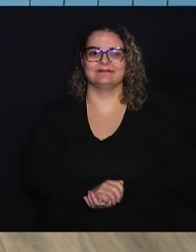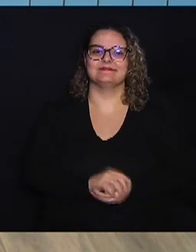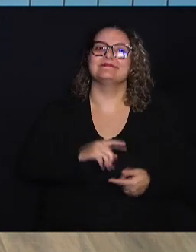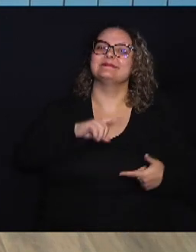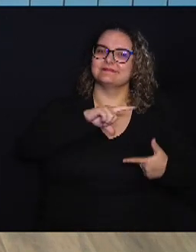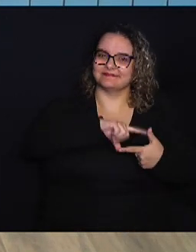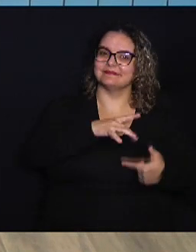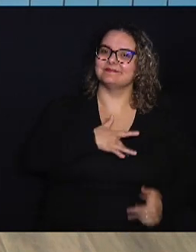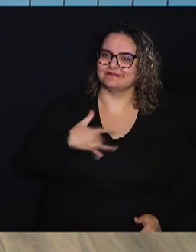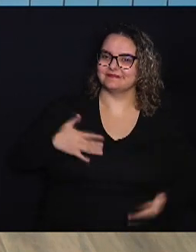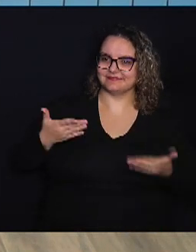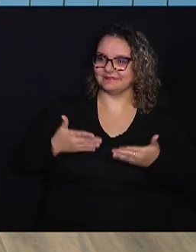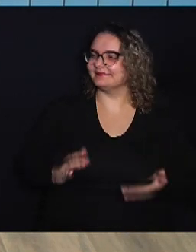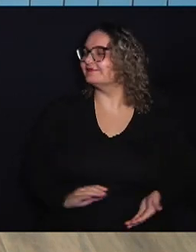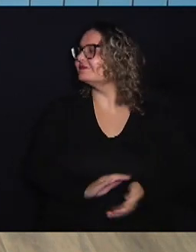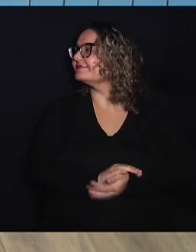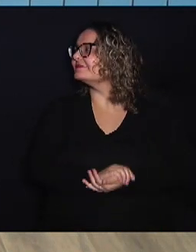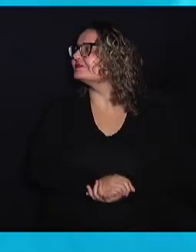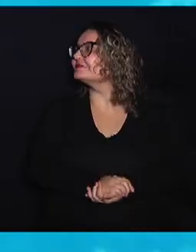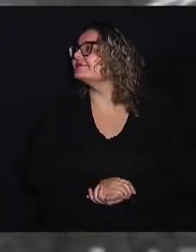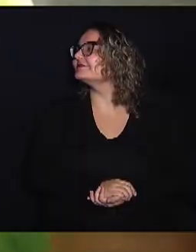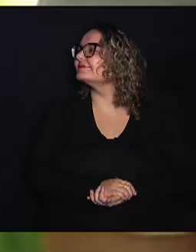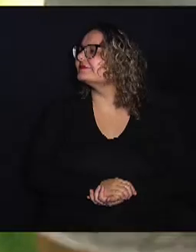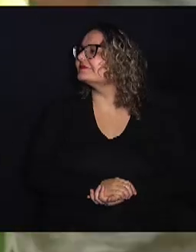Saúde Agora.